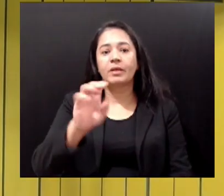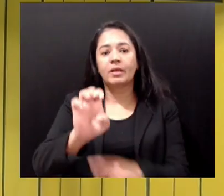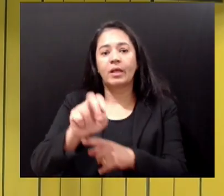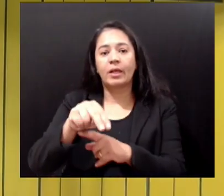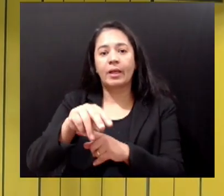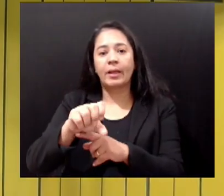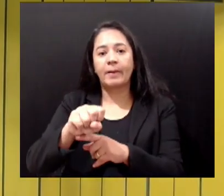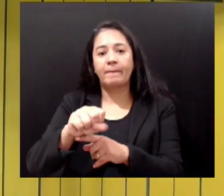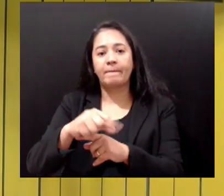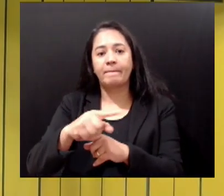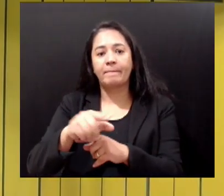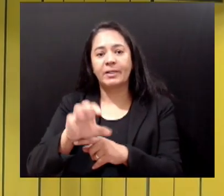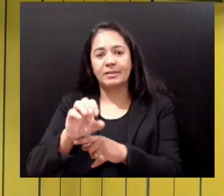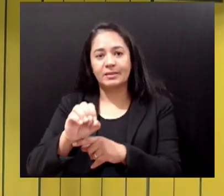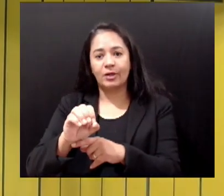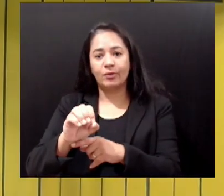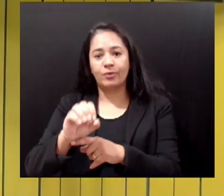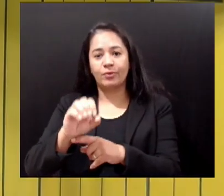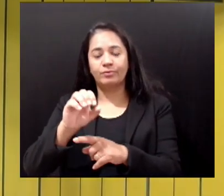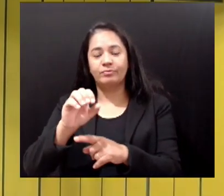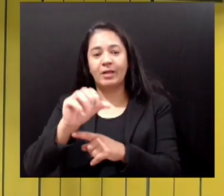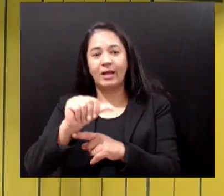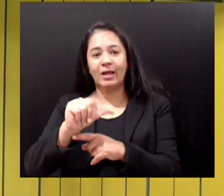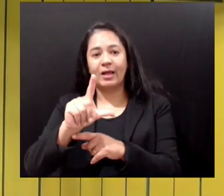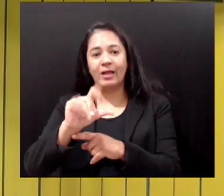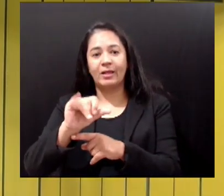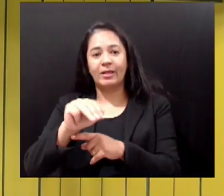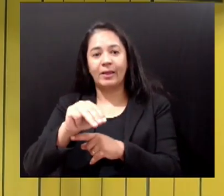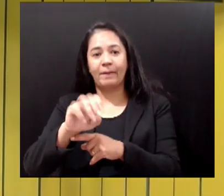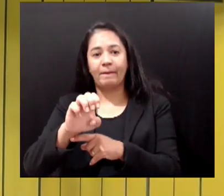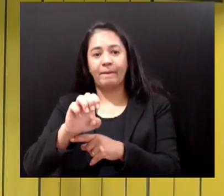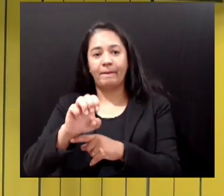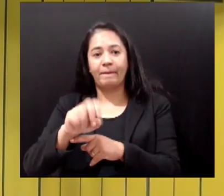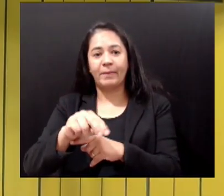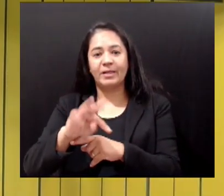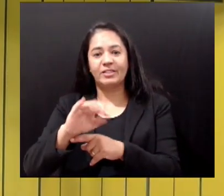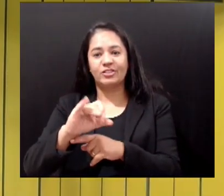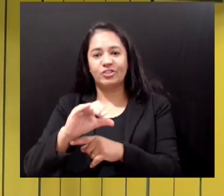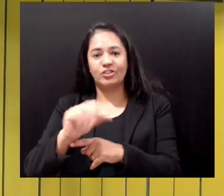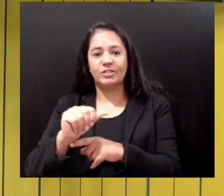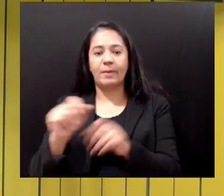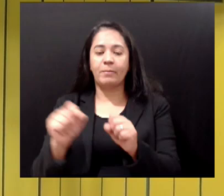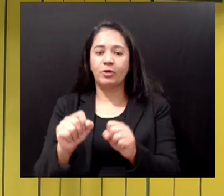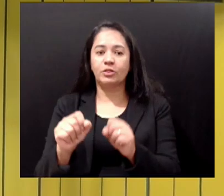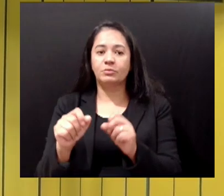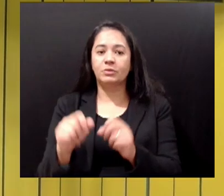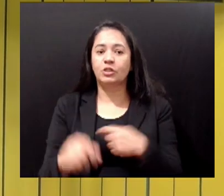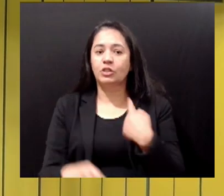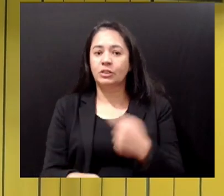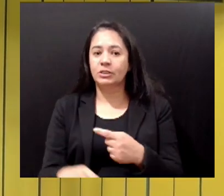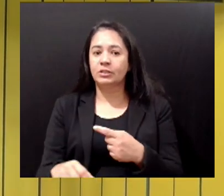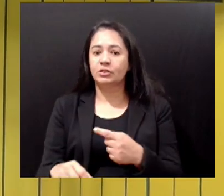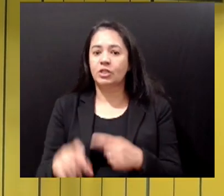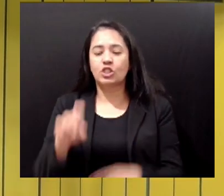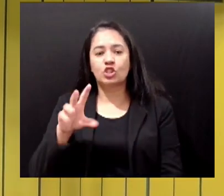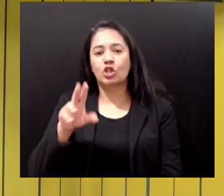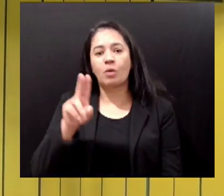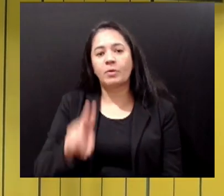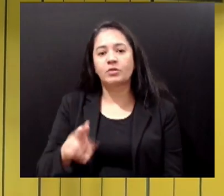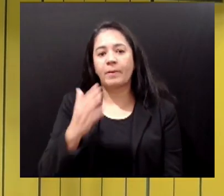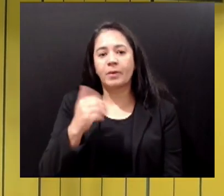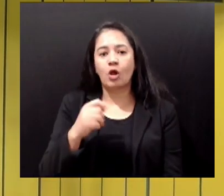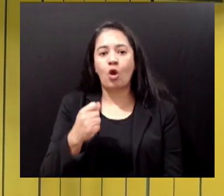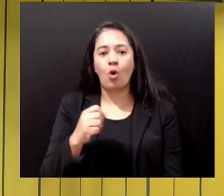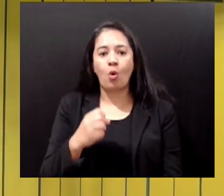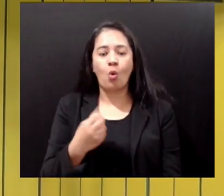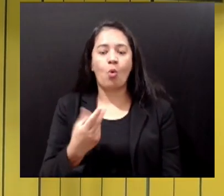nos faz pensar que esse recurso seja utilizado para alimentos. Isso é correto ou inclui outras